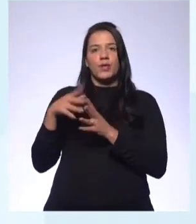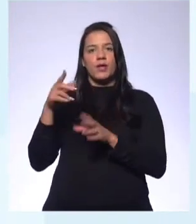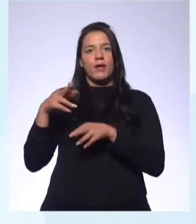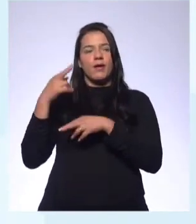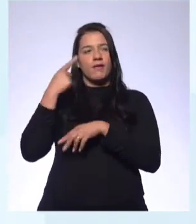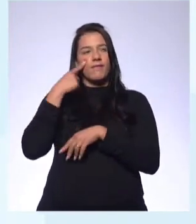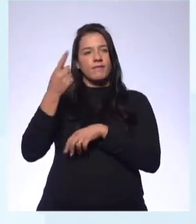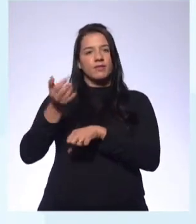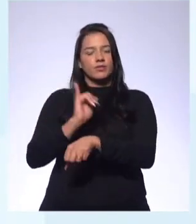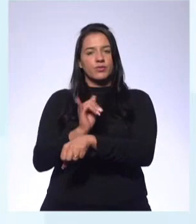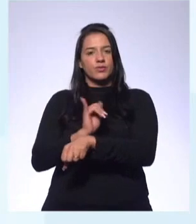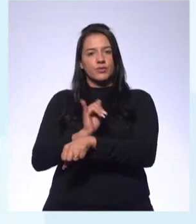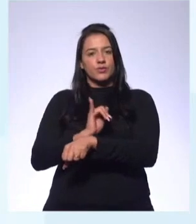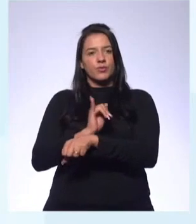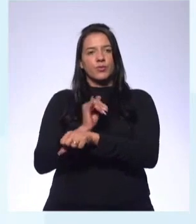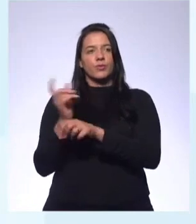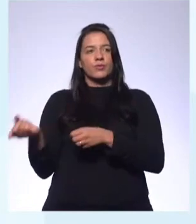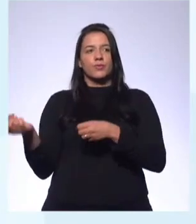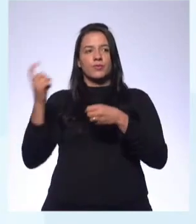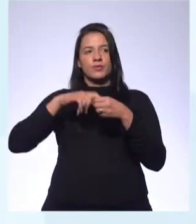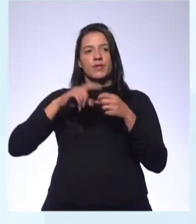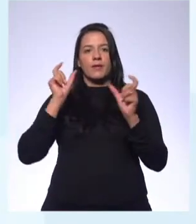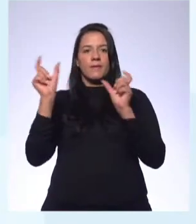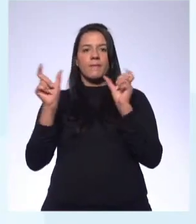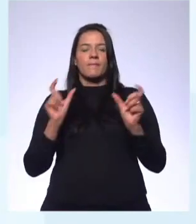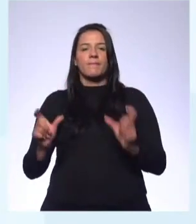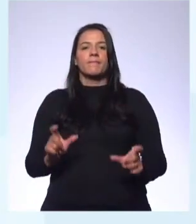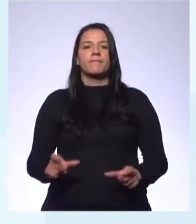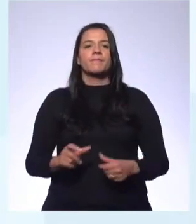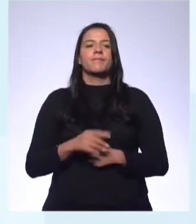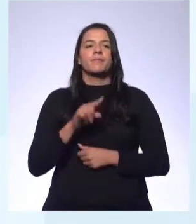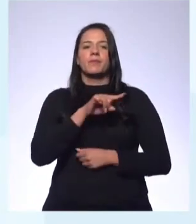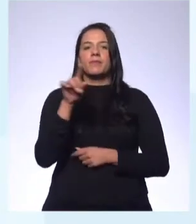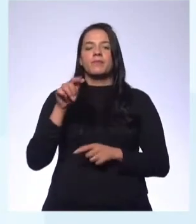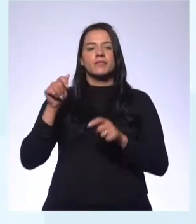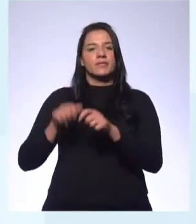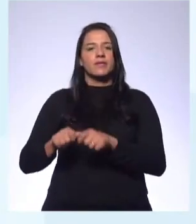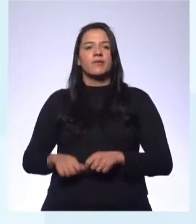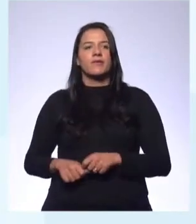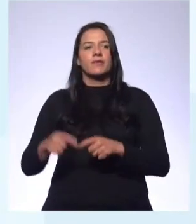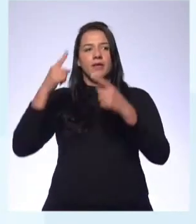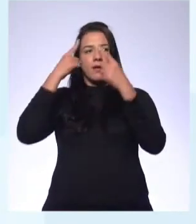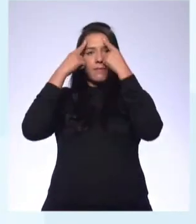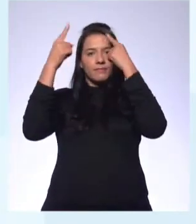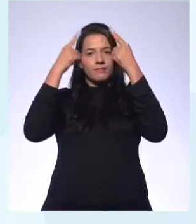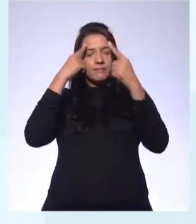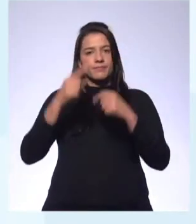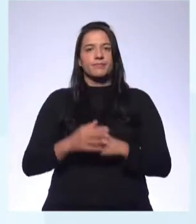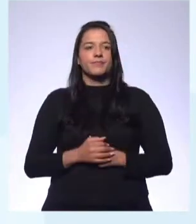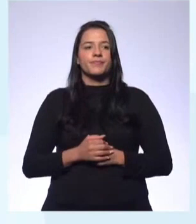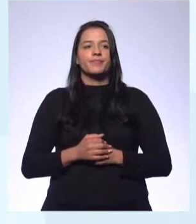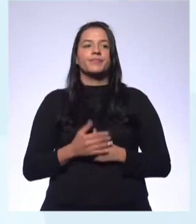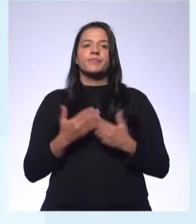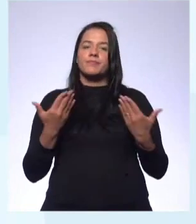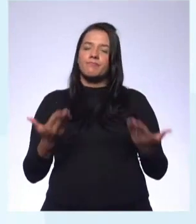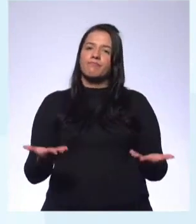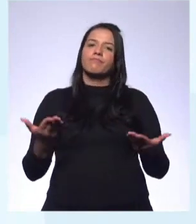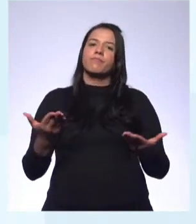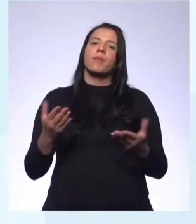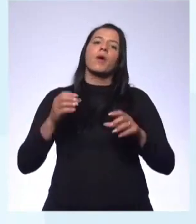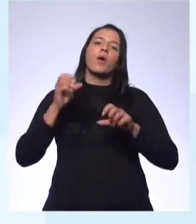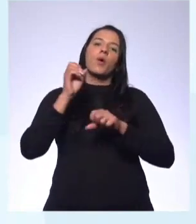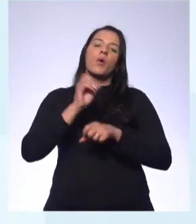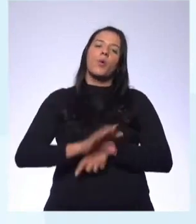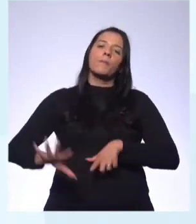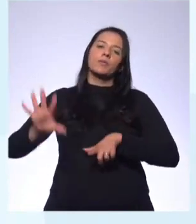aula naquela hora que aparecendo as palavras ali na tela, para fazer a ideia do mapa mental, tá, gente? Então, é isso.